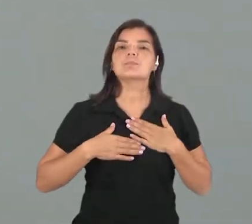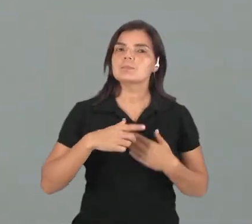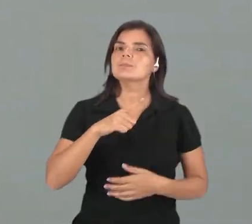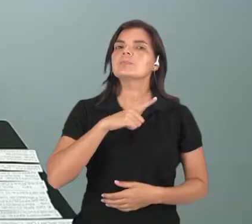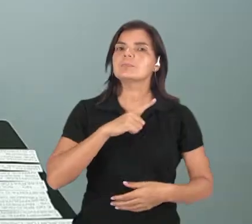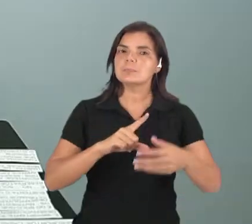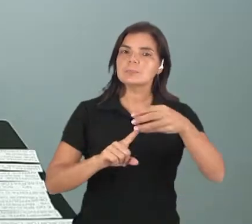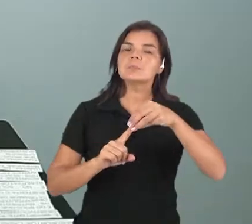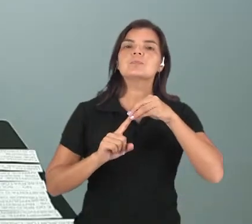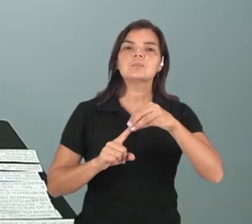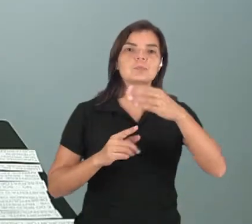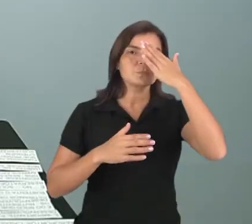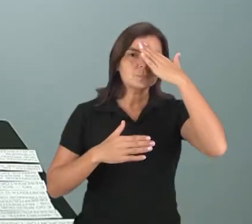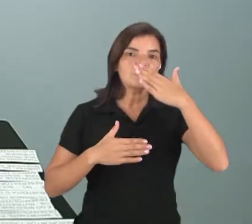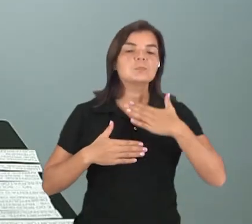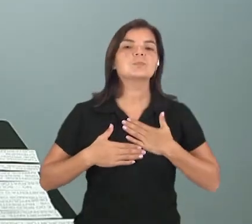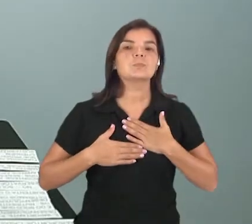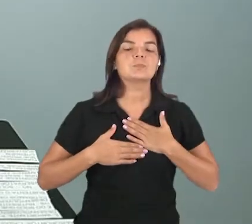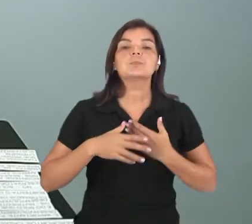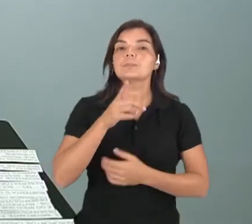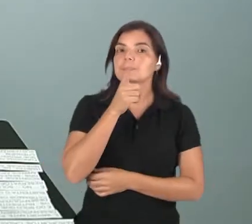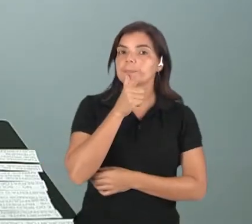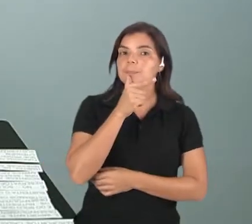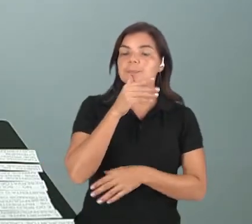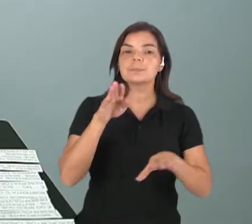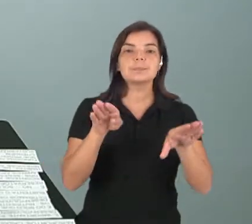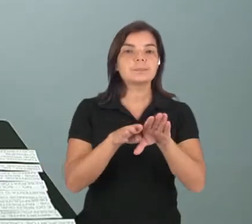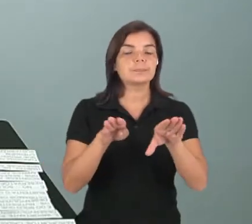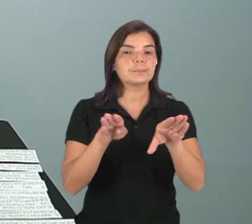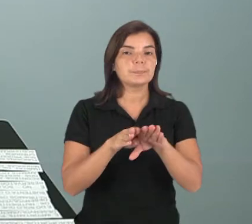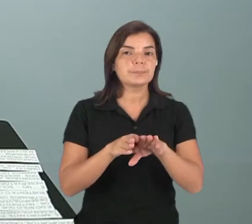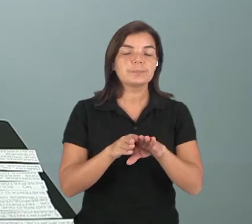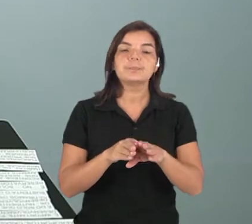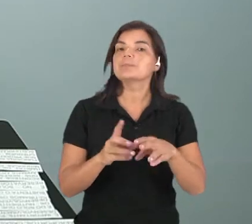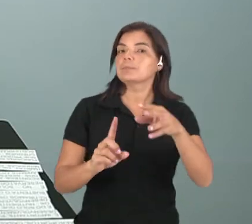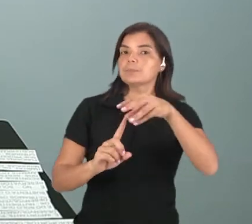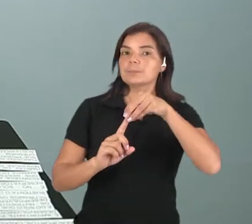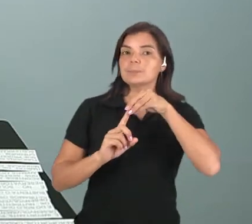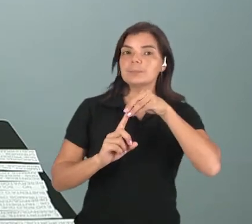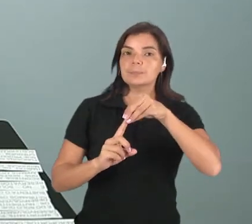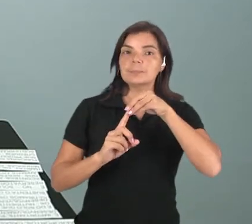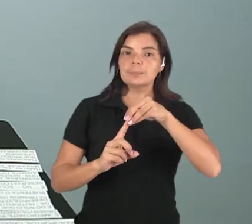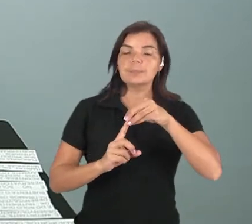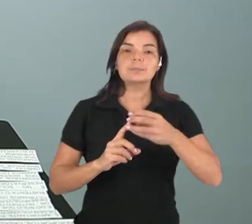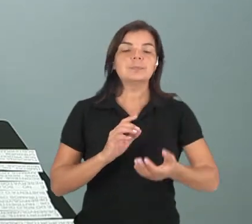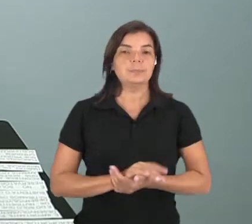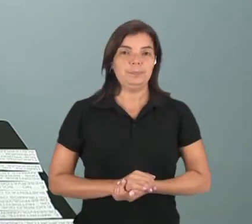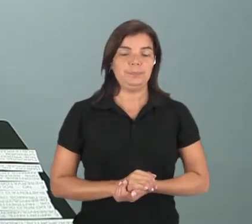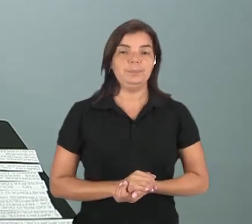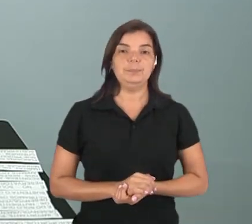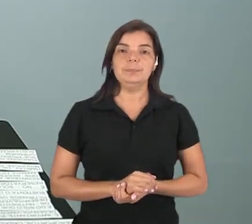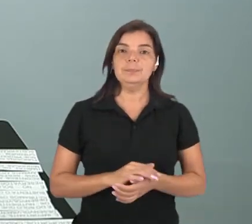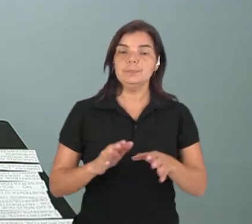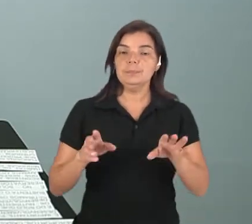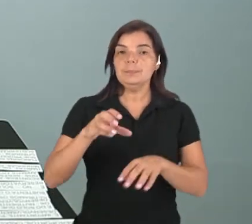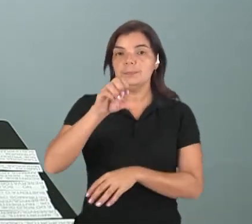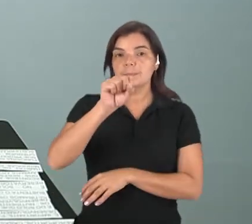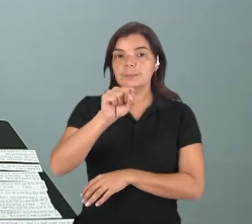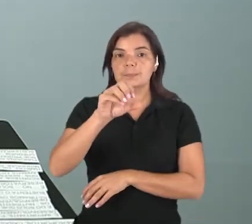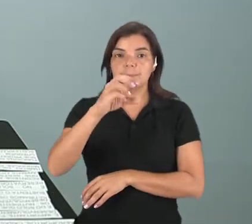função no corpo humano. A água também tem a função, olha só, ela compõe